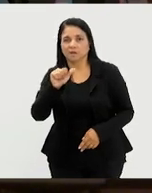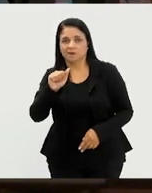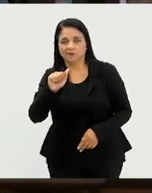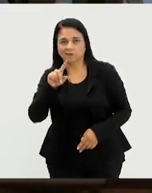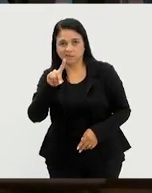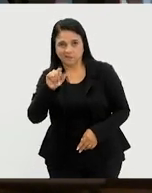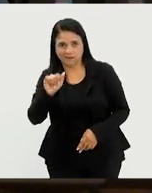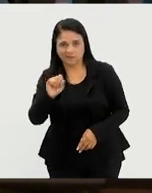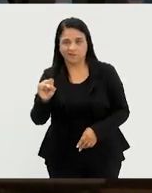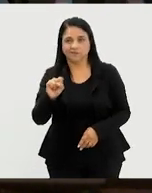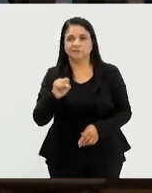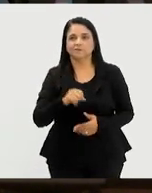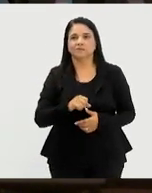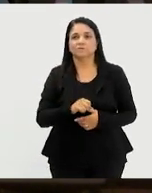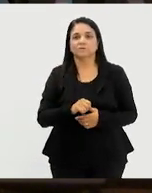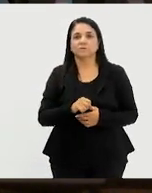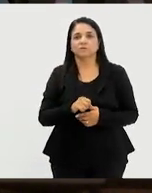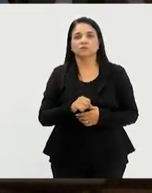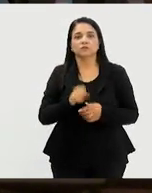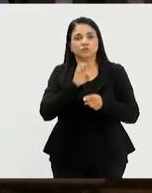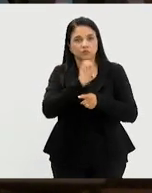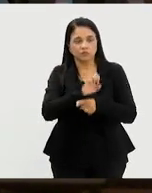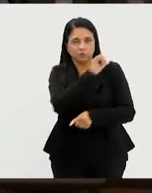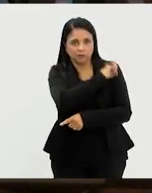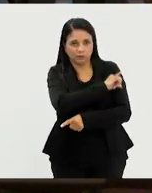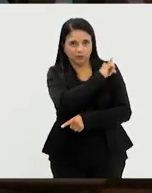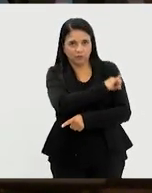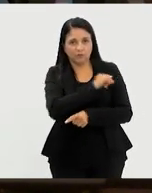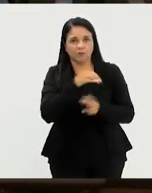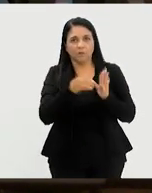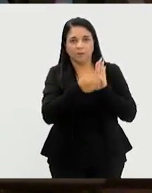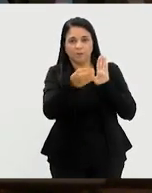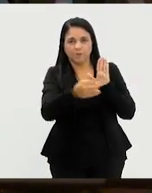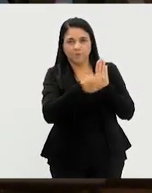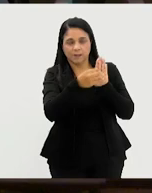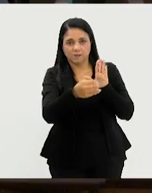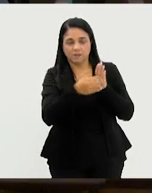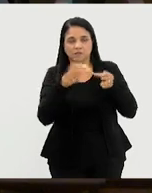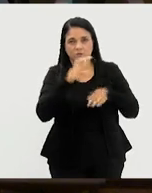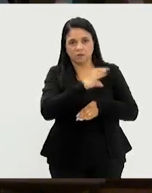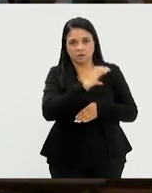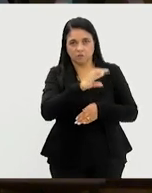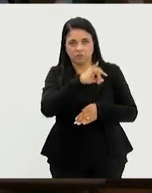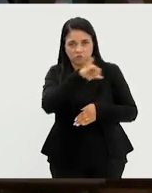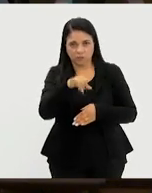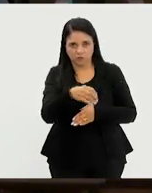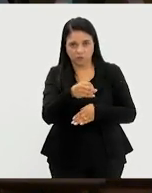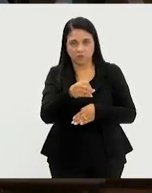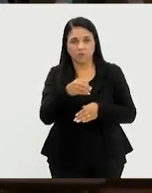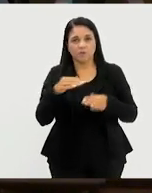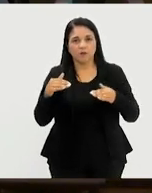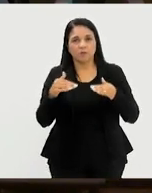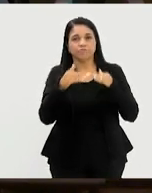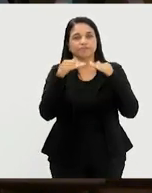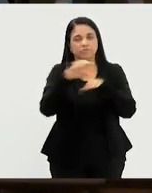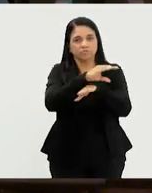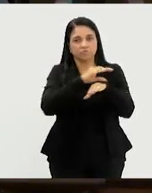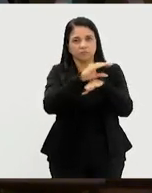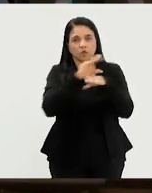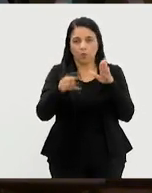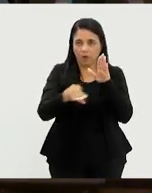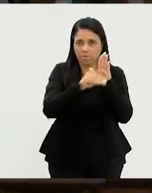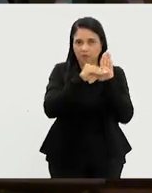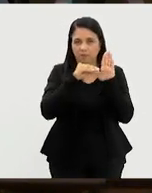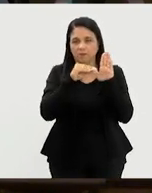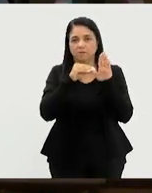similares no âmbito do Estado do Rio de Janeiro parecer das comissões de conção e justiça pela constitucionalidade com emendas